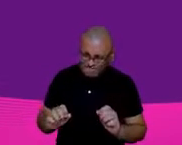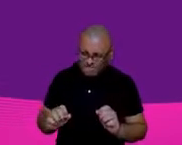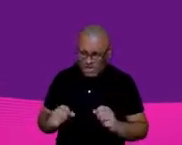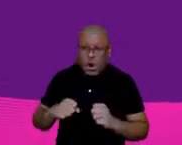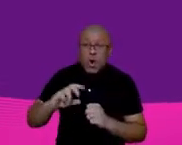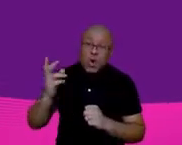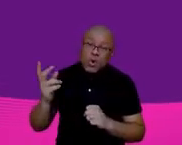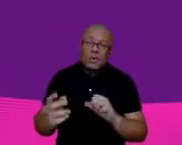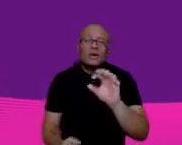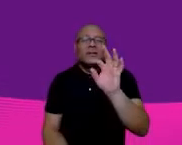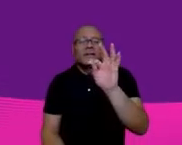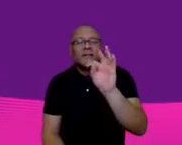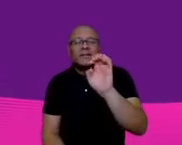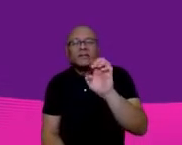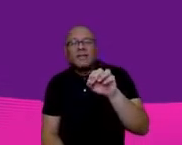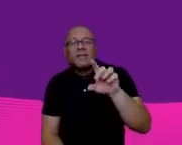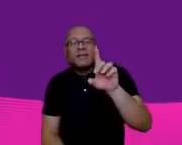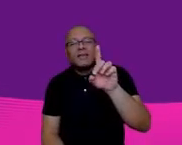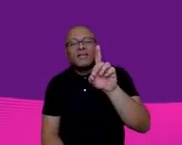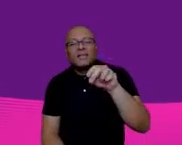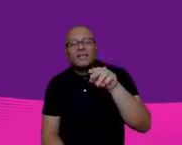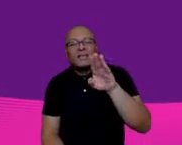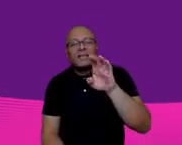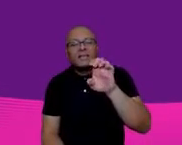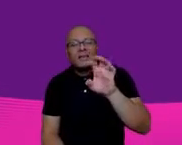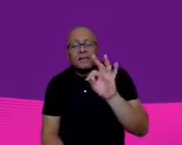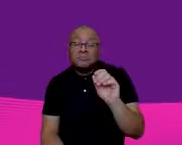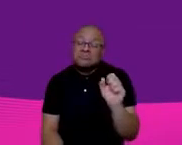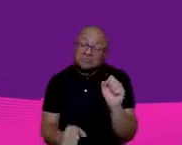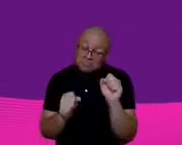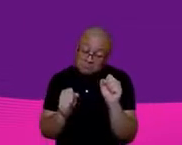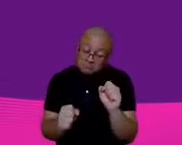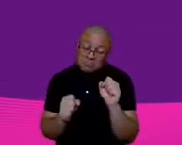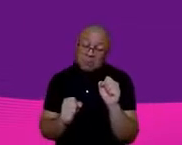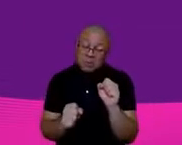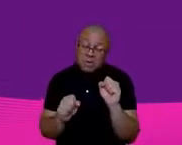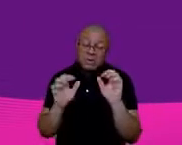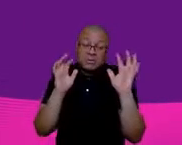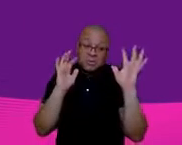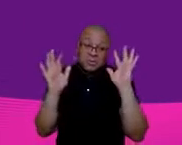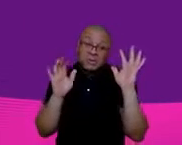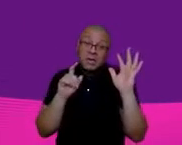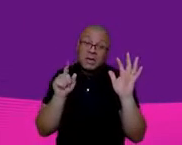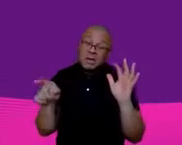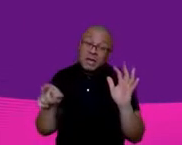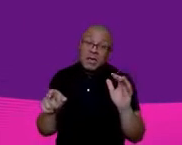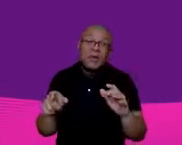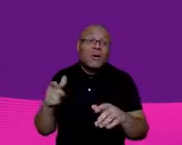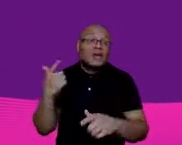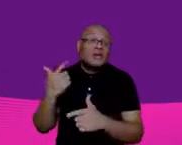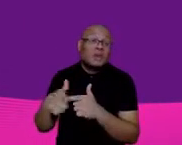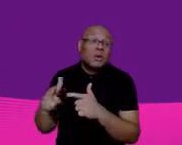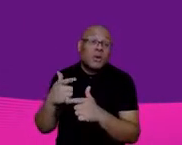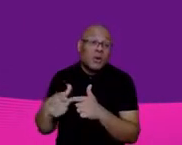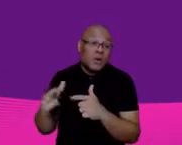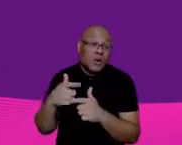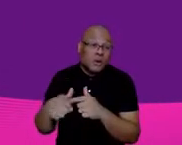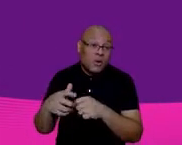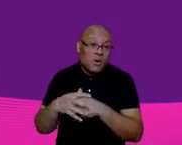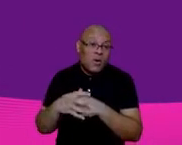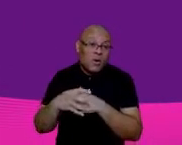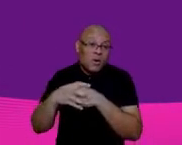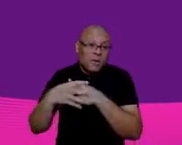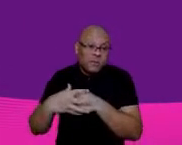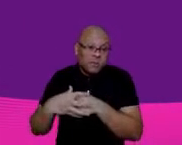tratar. Também nós podemos ter razões para a reoperação, falha mecânica, metalose, que era